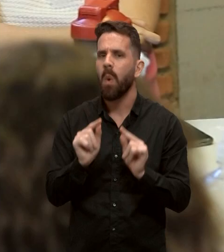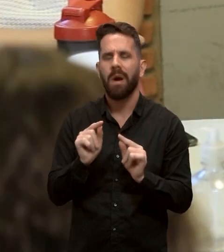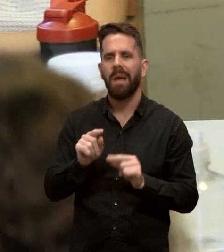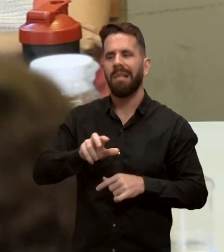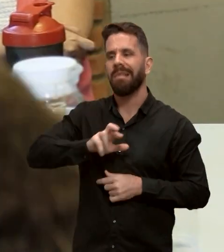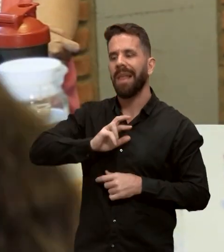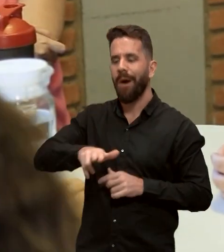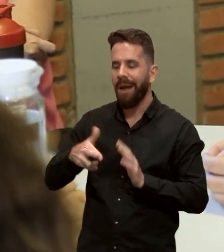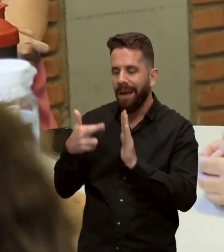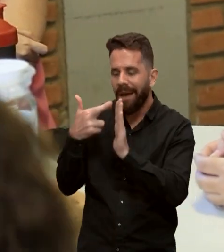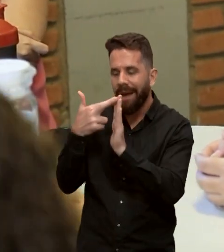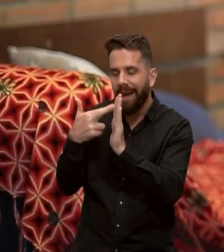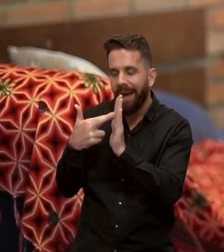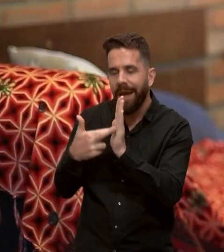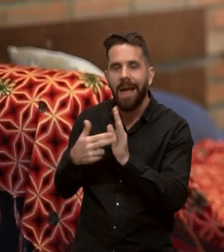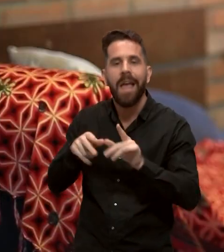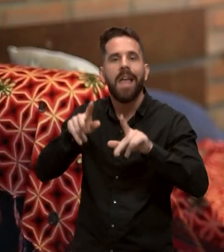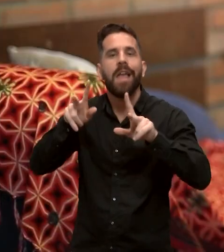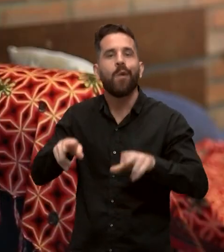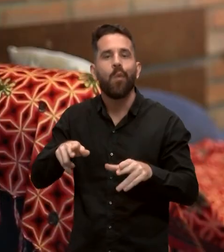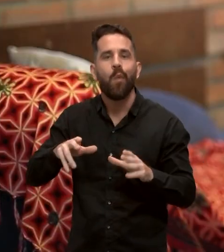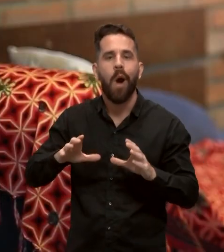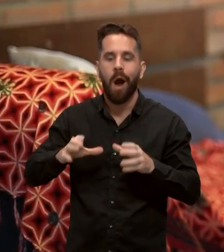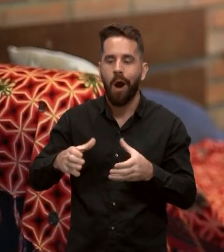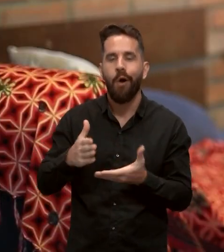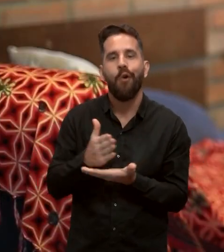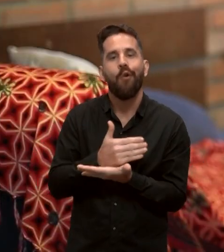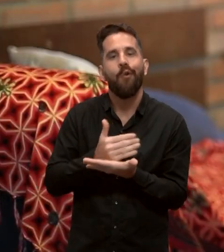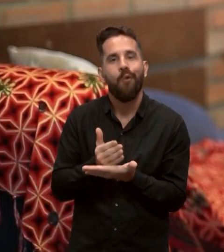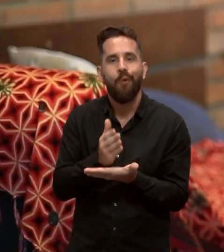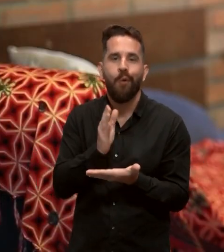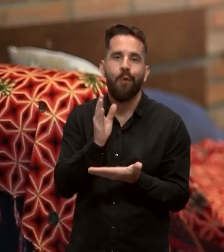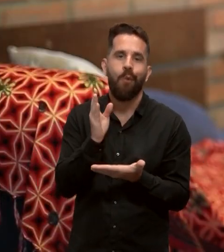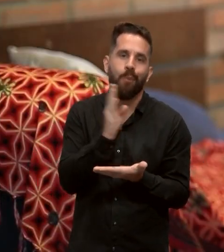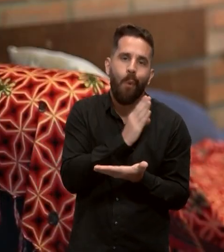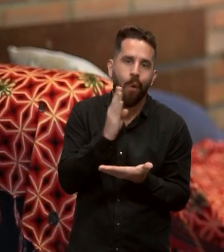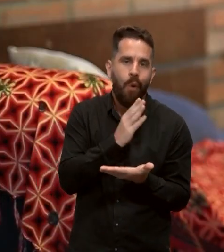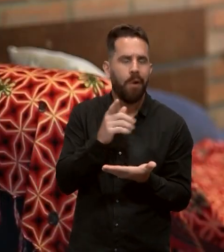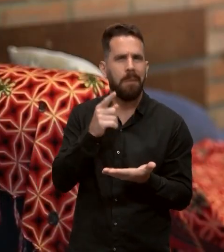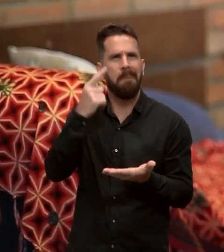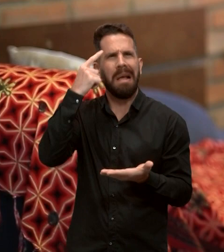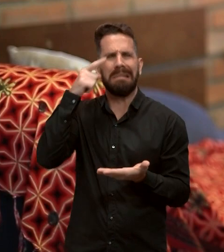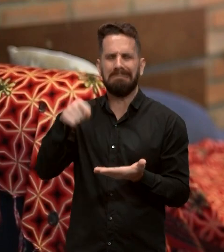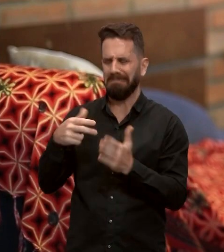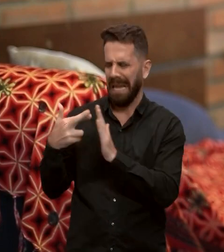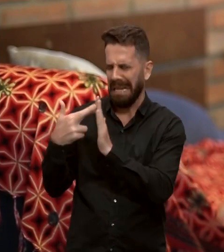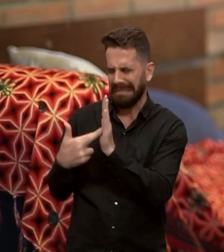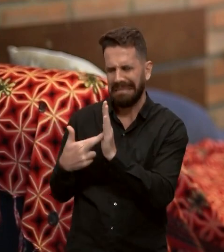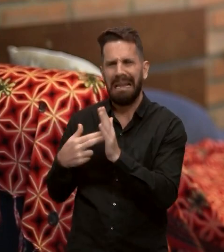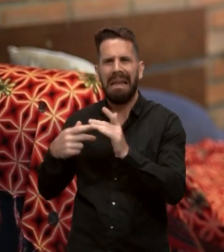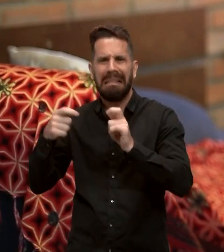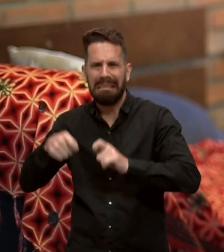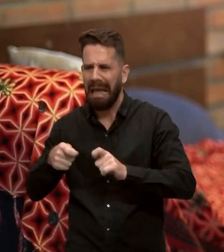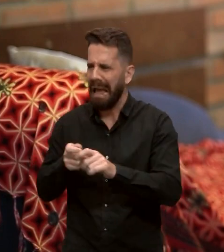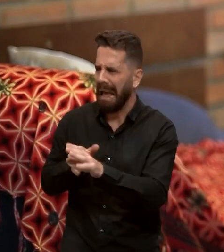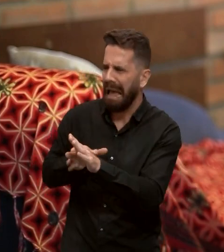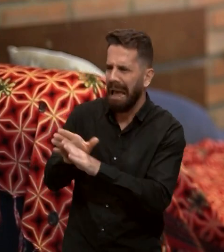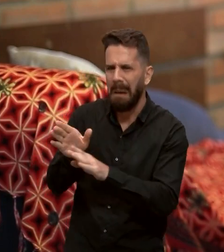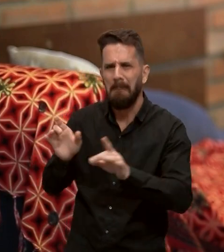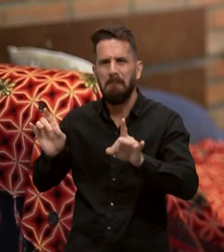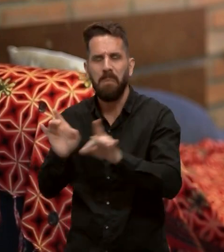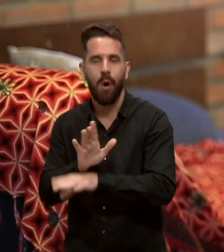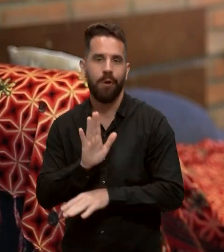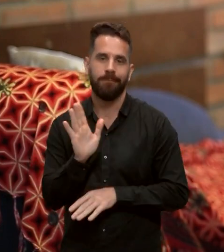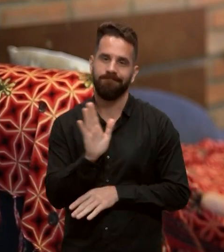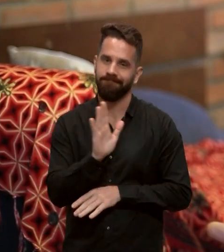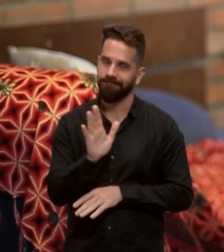receita de bolo, né? Porque a gente compreende que isso não existe. Então o grupo ele é pensado para ser um espaço de troca em